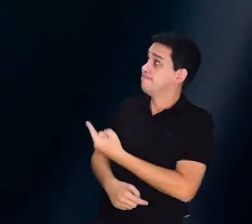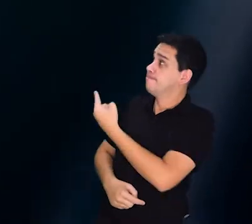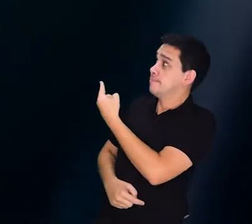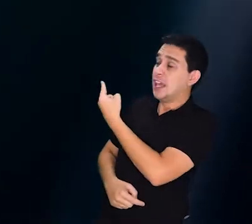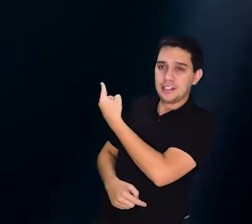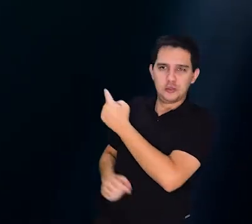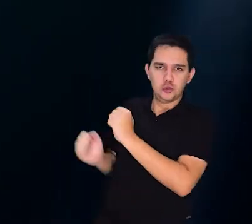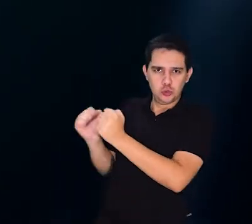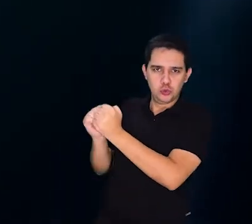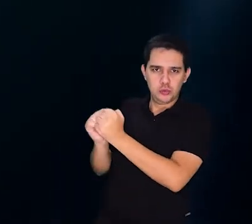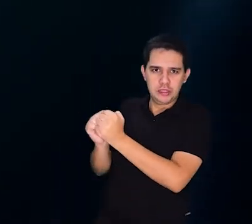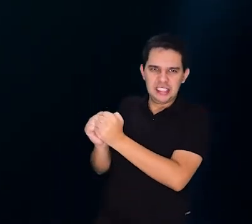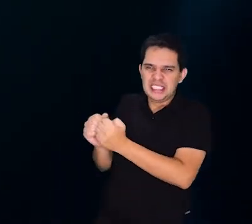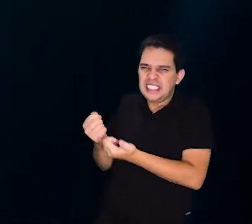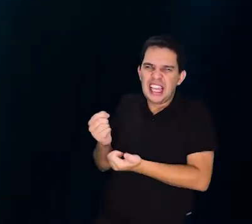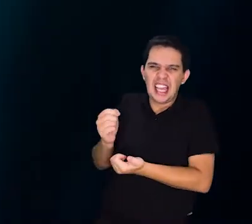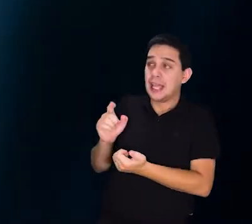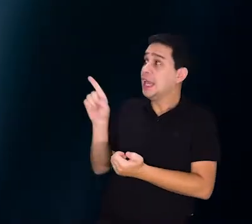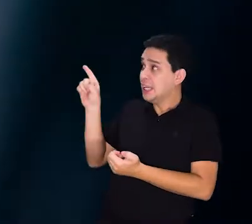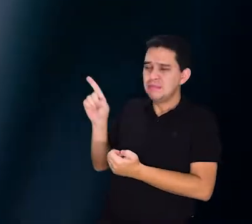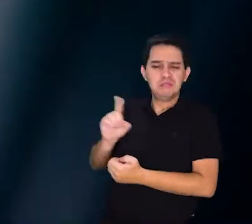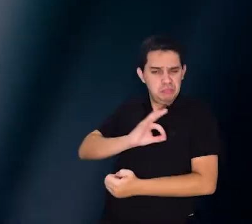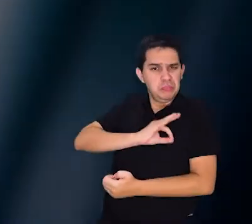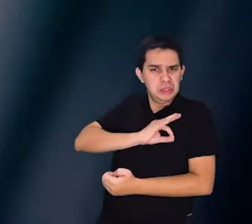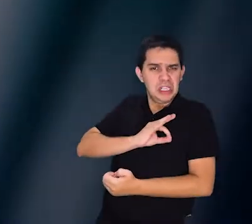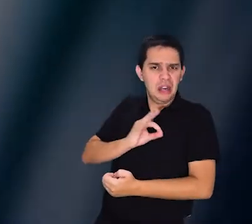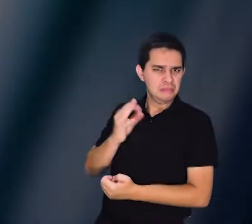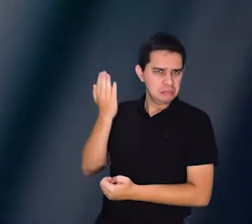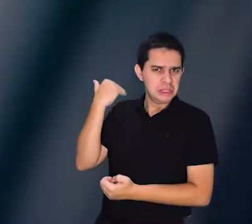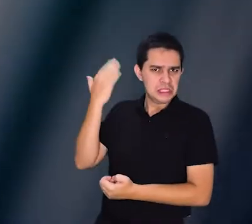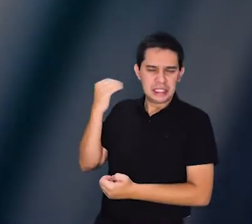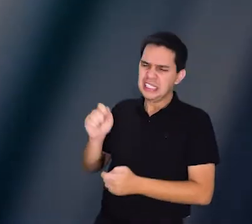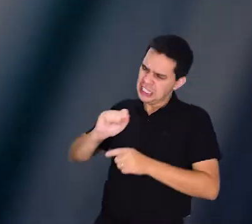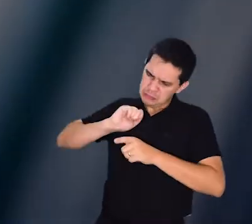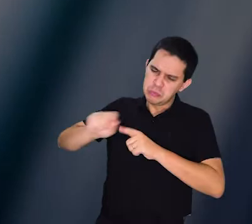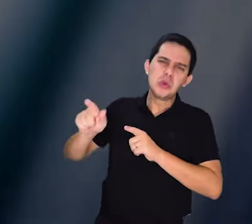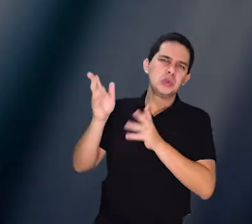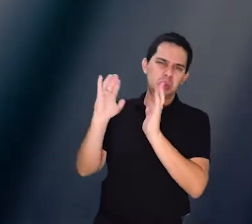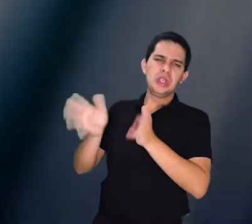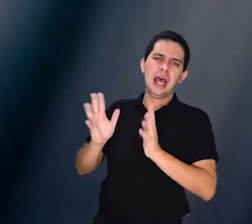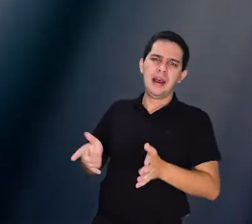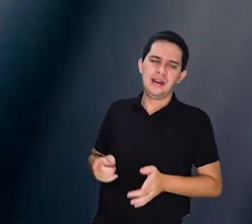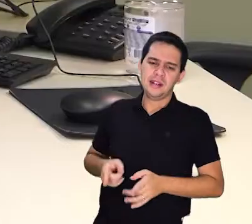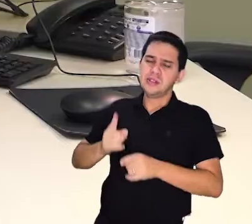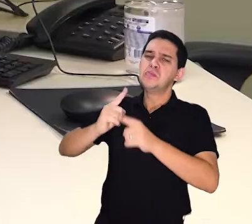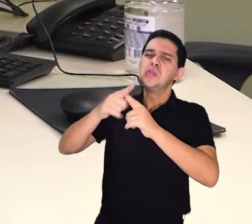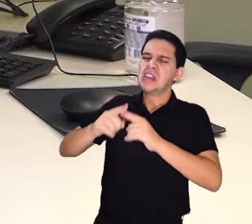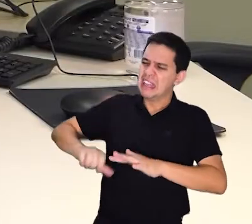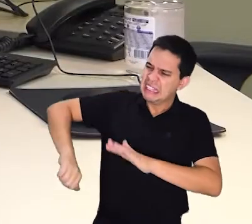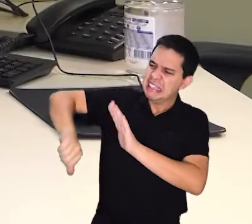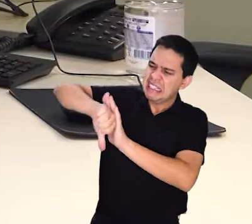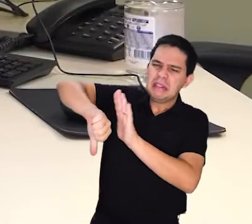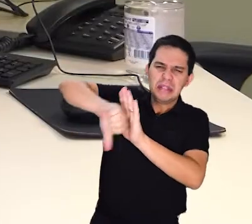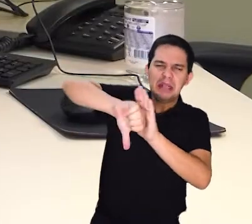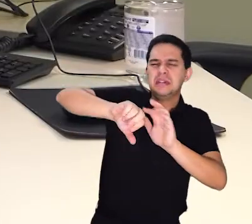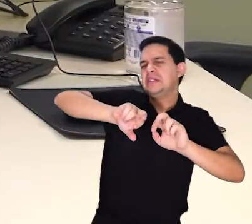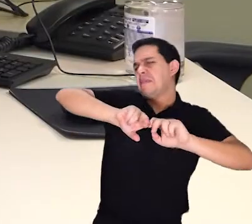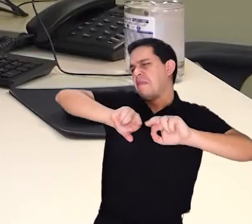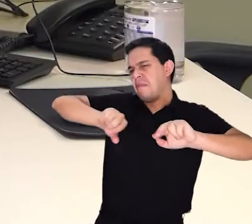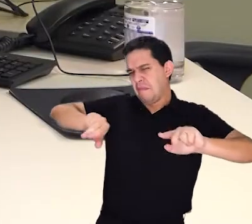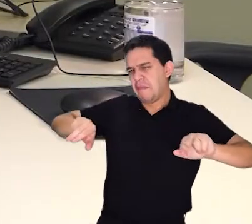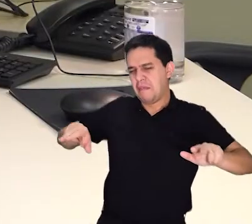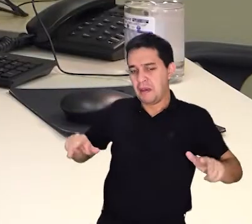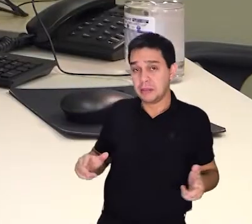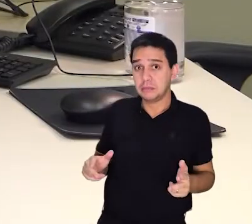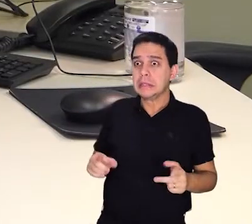como Edmilson vulgo Índio, que é um ex-policial militar que foi expulso já da polícia militar após a prática de